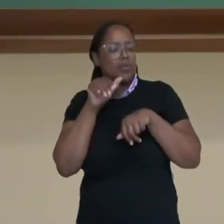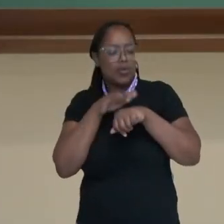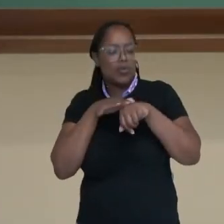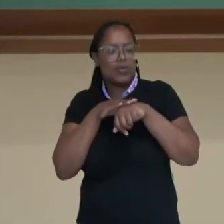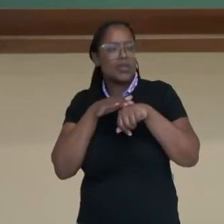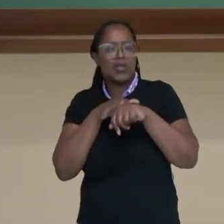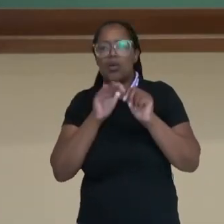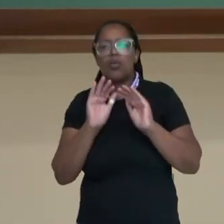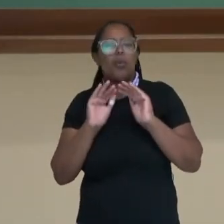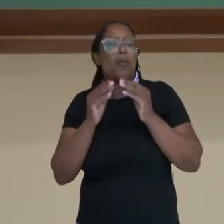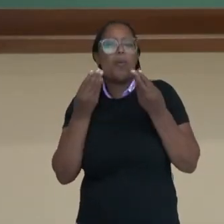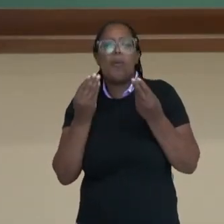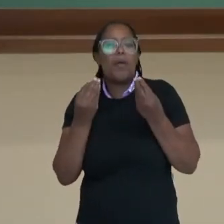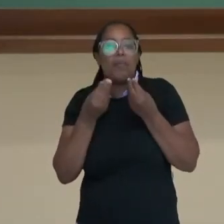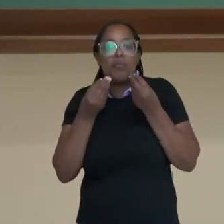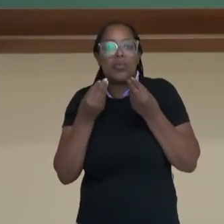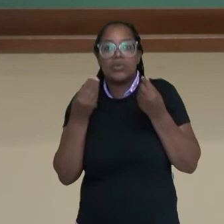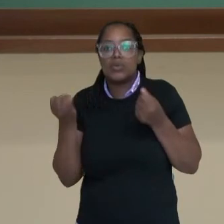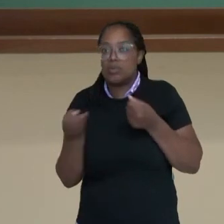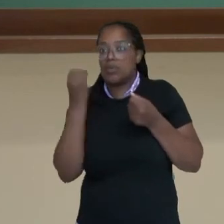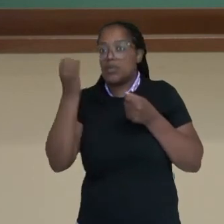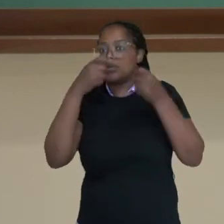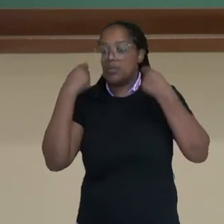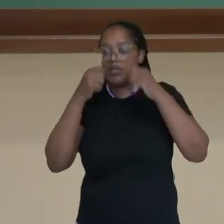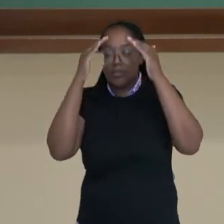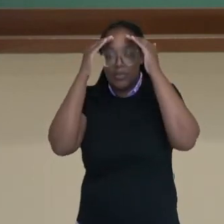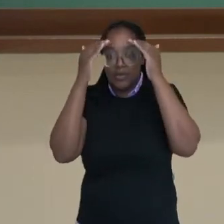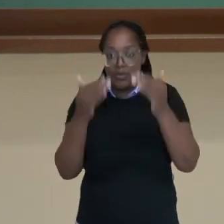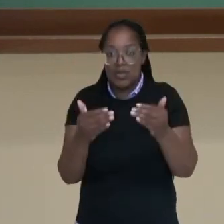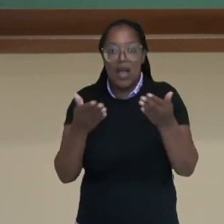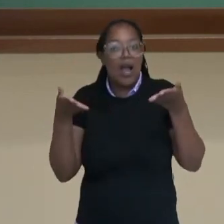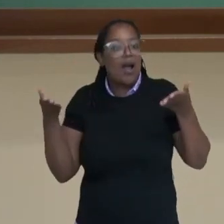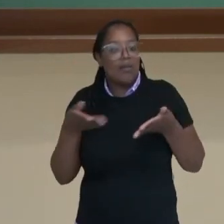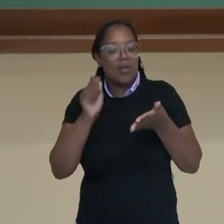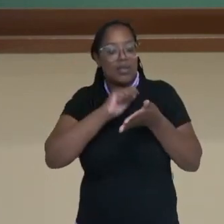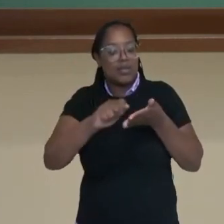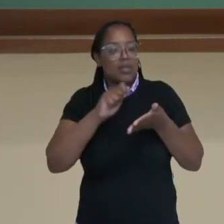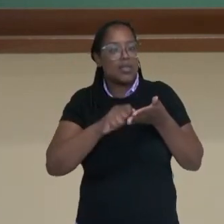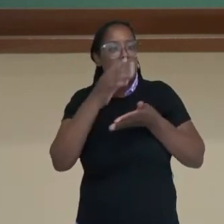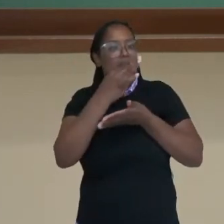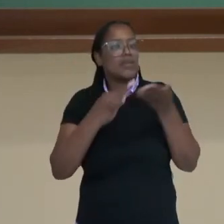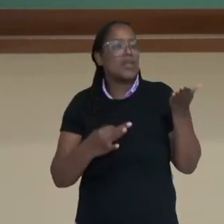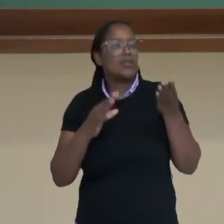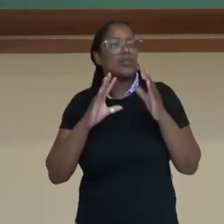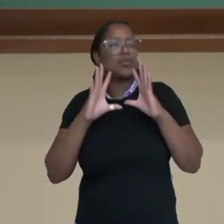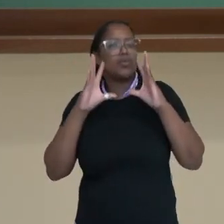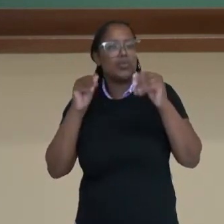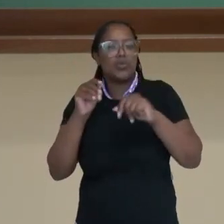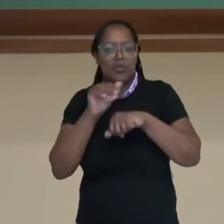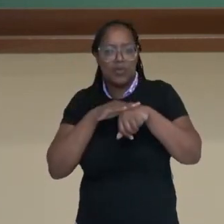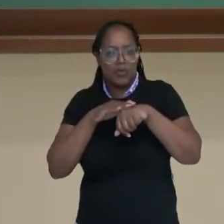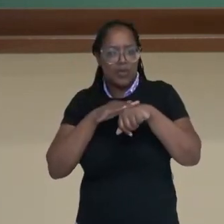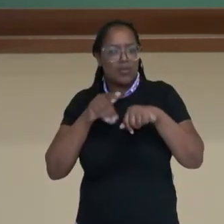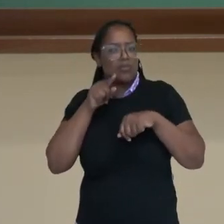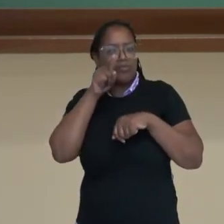esses símbolos, como nós devemos respeitá-los. Agora escreva aí um texto sobre o que foi conversado com você.